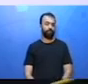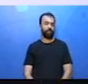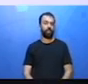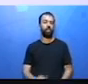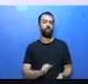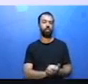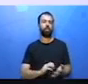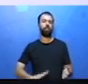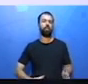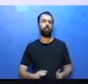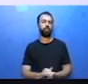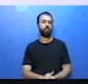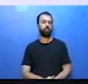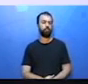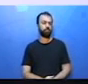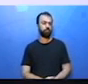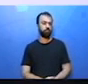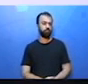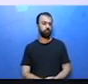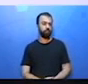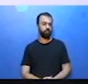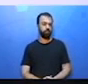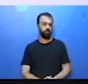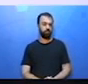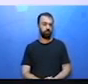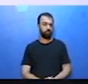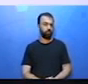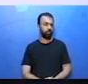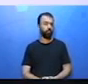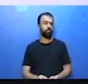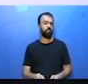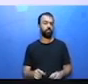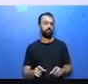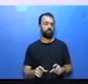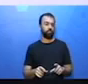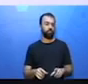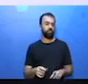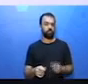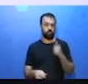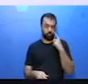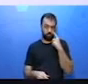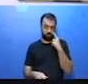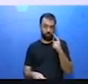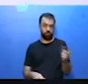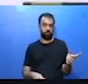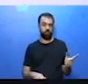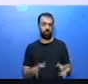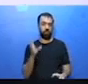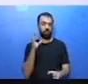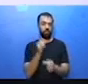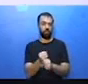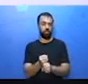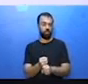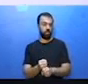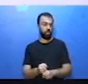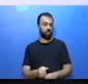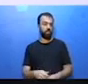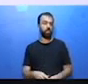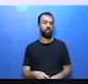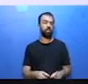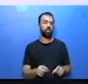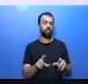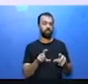Último exercício, calcular a área da região limitada por 2 circunferências